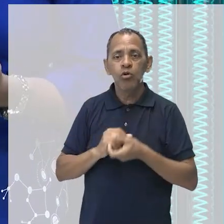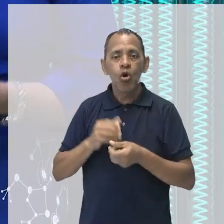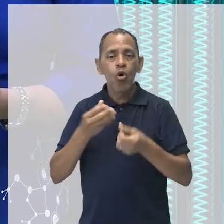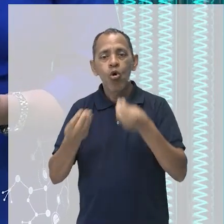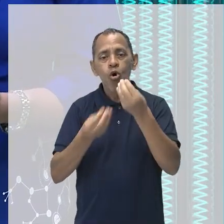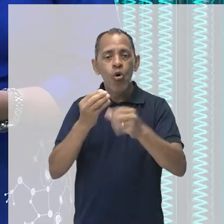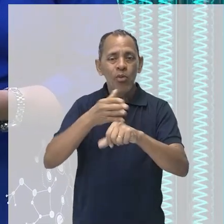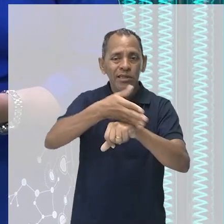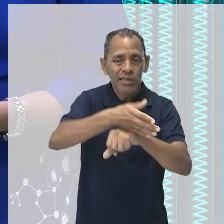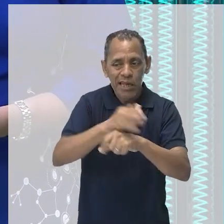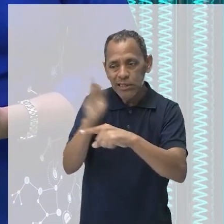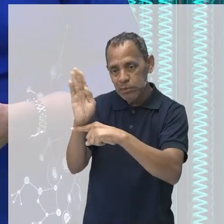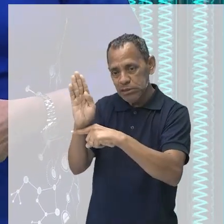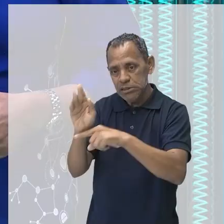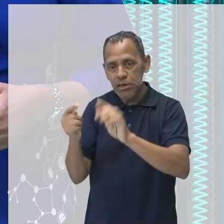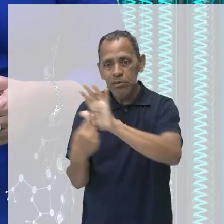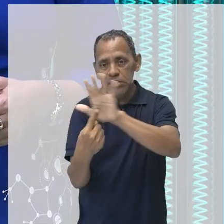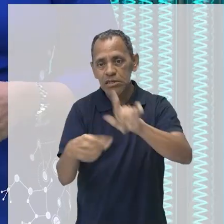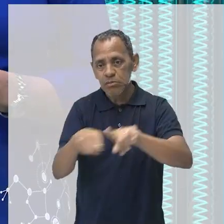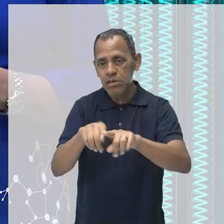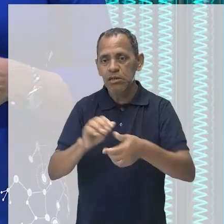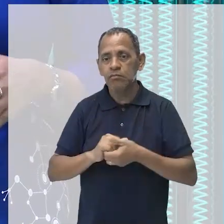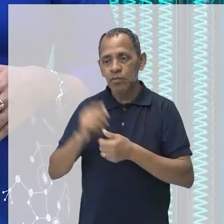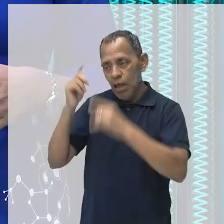a improvisação